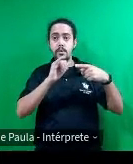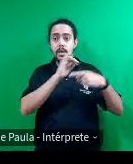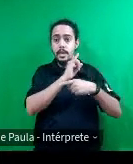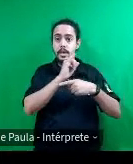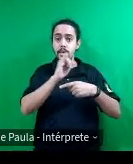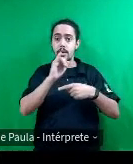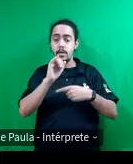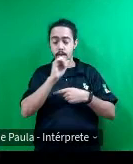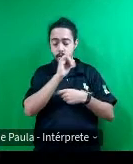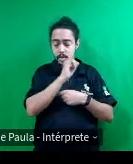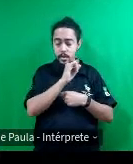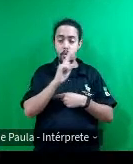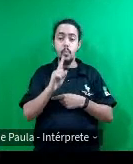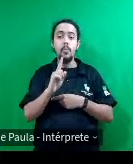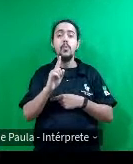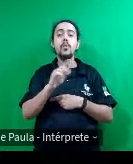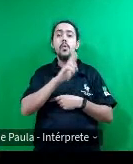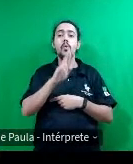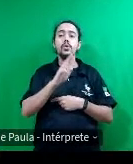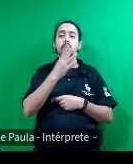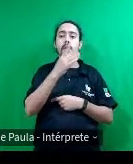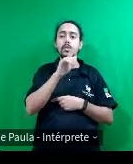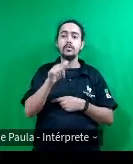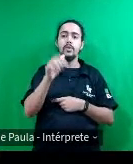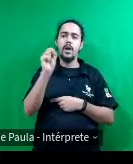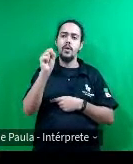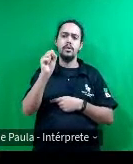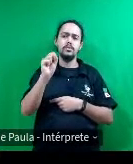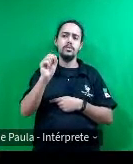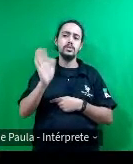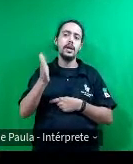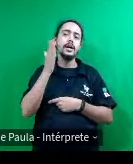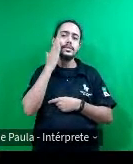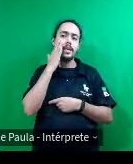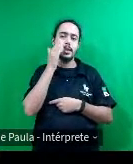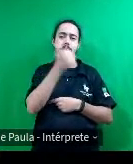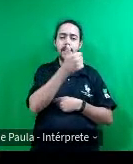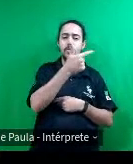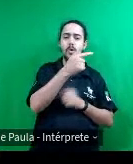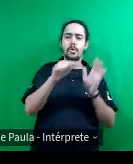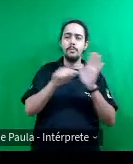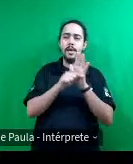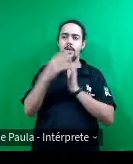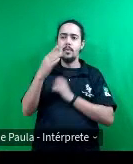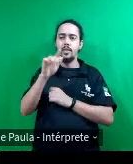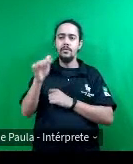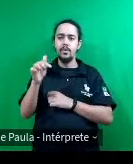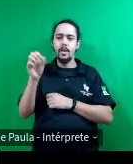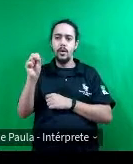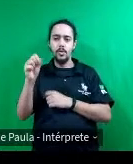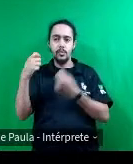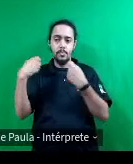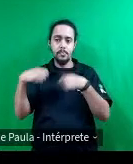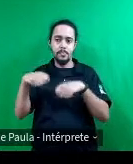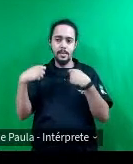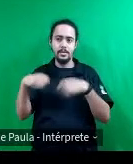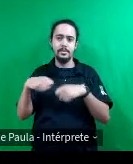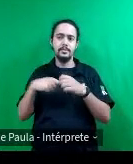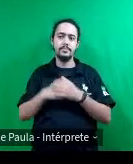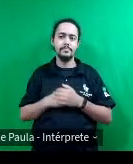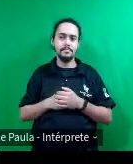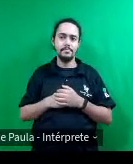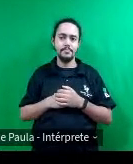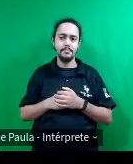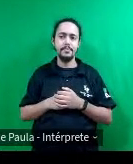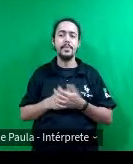também o divisor de corrente para o I2, que vai ser o resistor do ramo oposto, R1, que é 6. Então, o